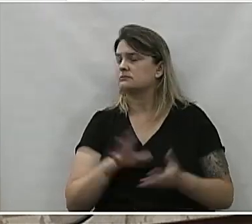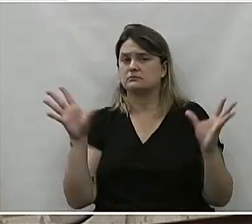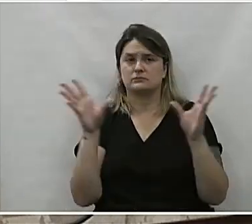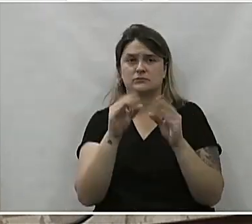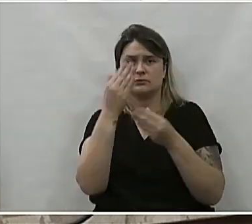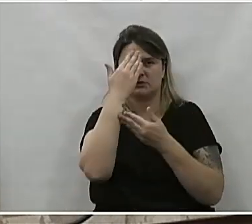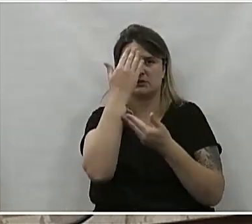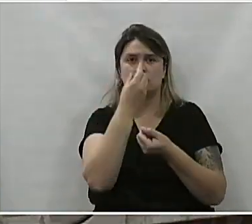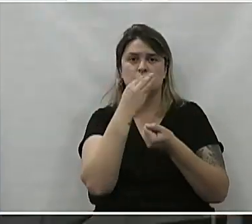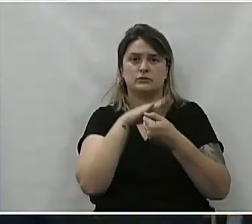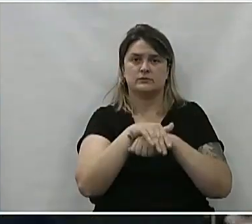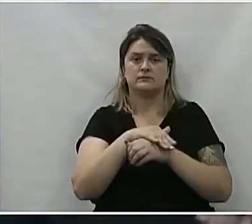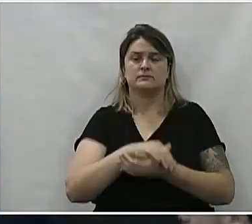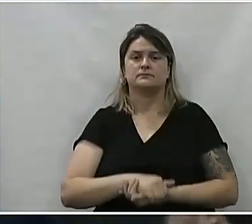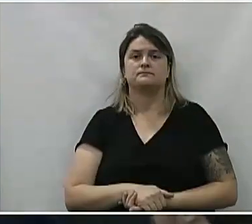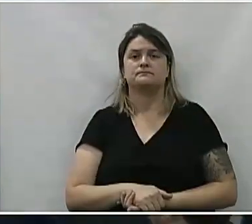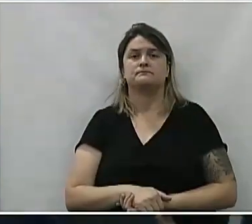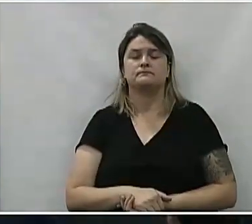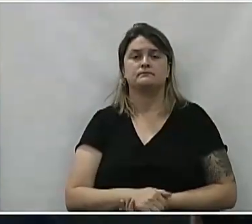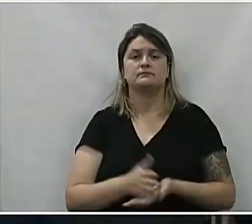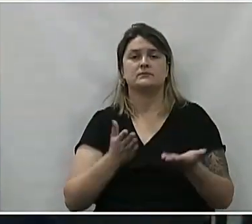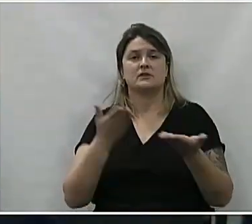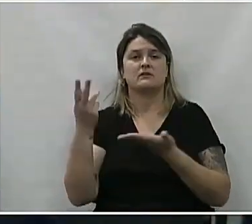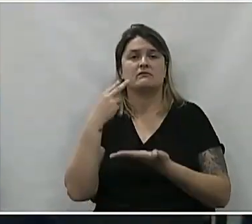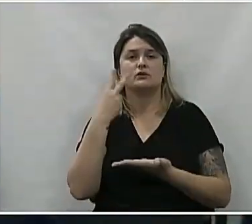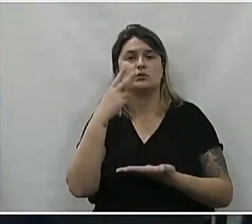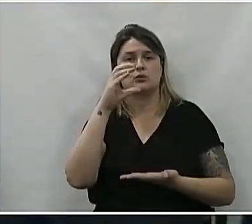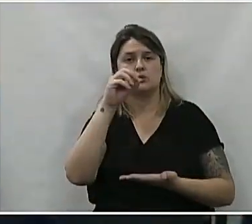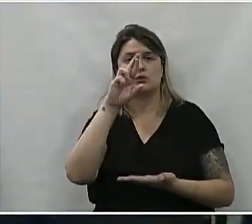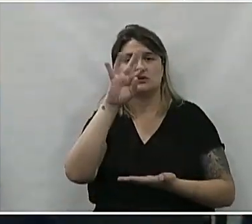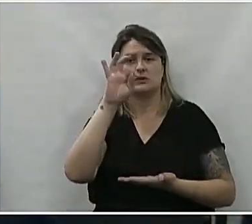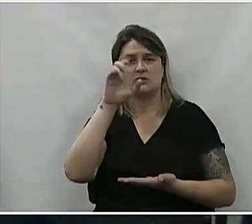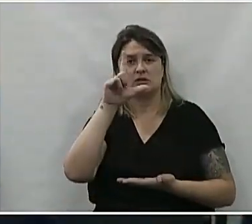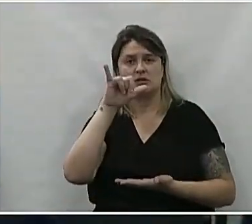por hoje Obrigada e boa noite Com a palavra Vereador Cortellini